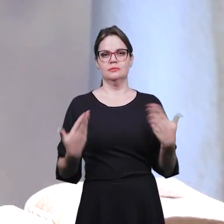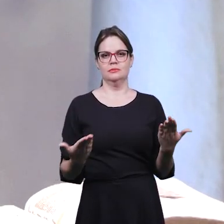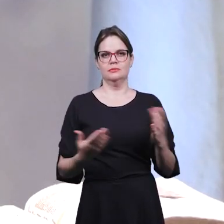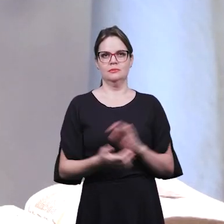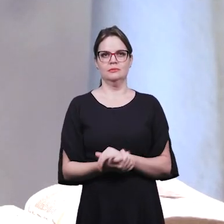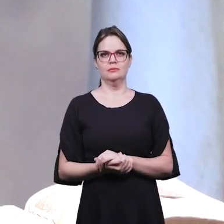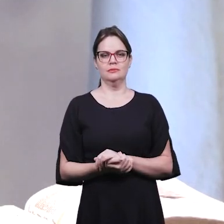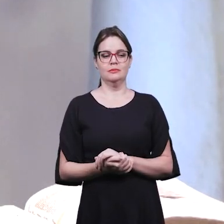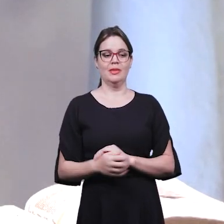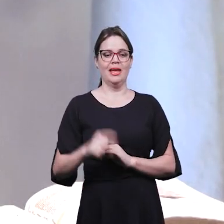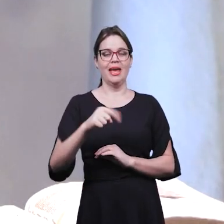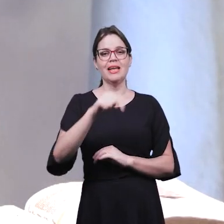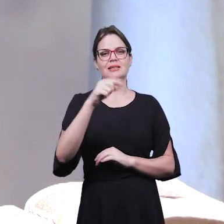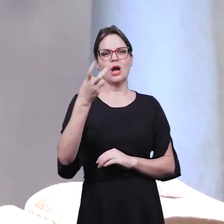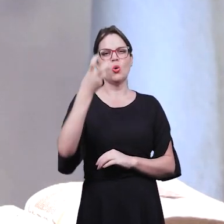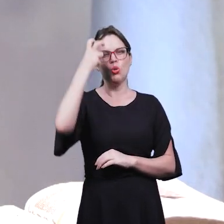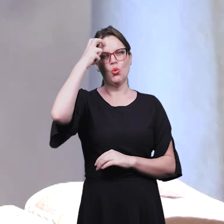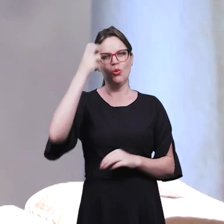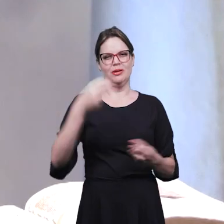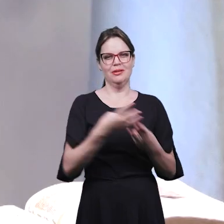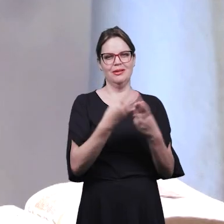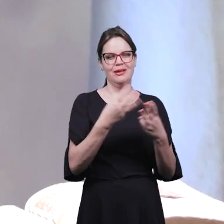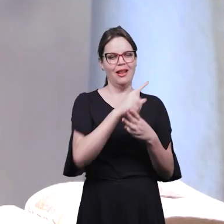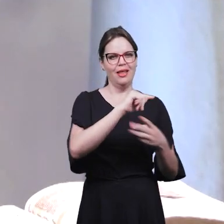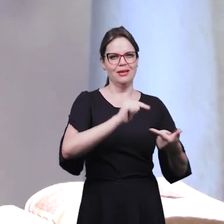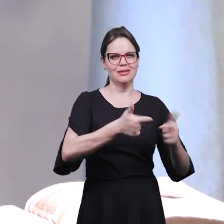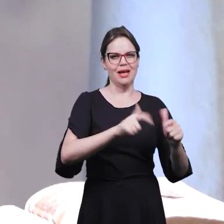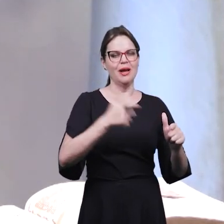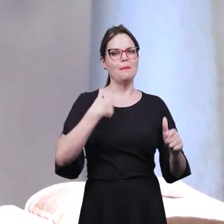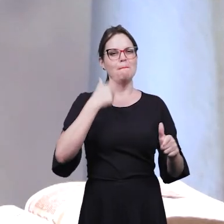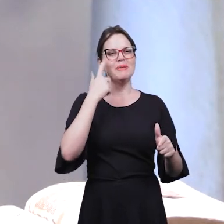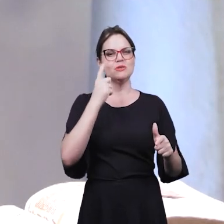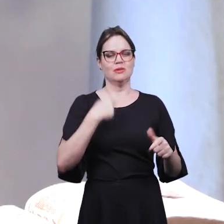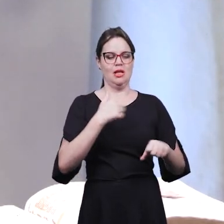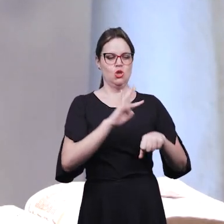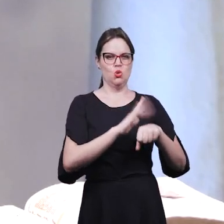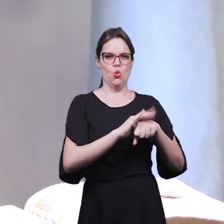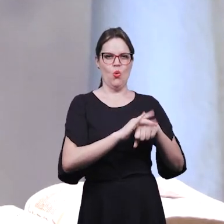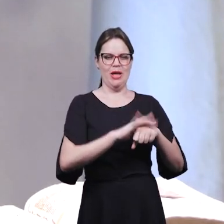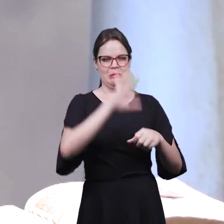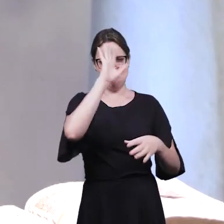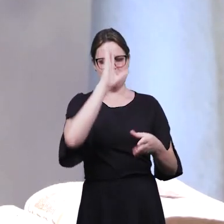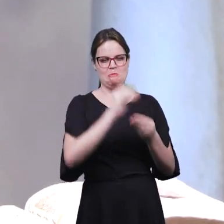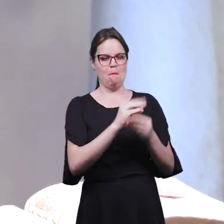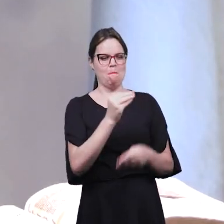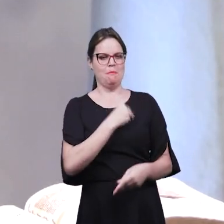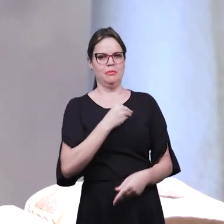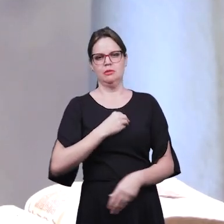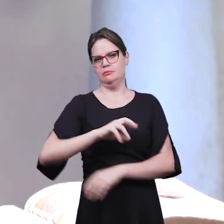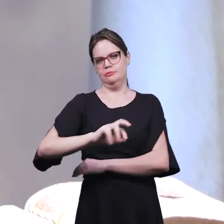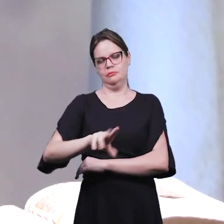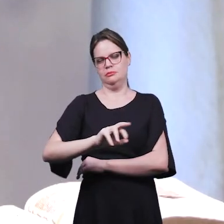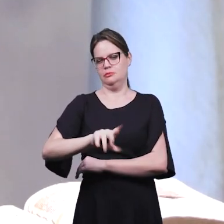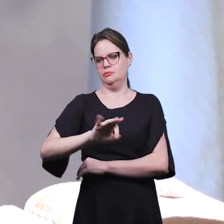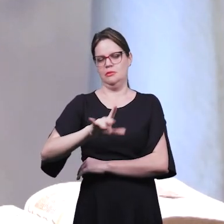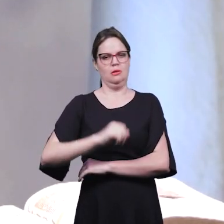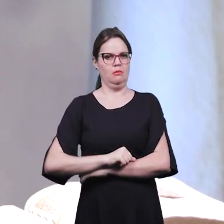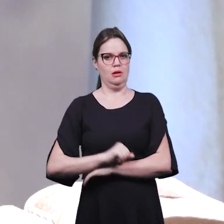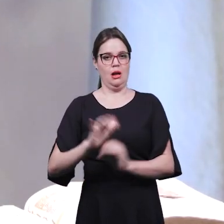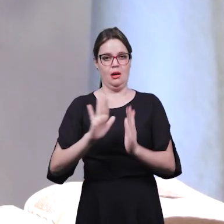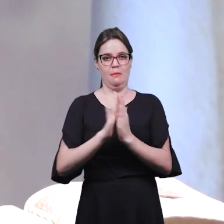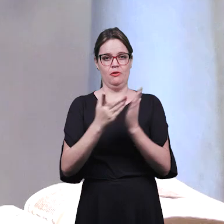ao pecado do homem. Tem gente que pensa que é enfermidade devido ao pecado, mas essa aqui, a Bíblia fala que não é isso. Descartou qualquer problema nesse